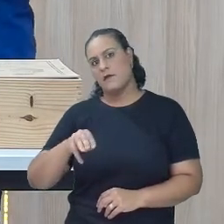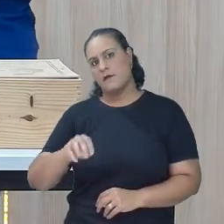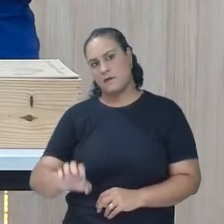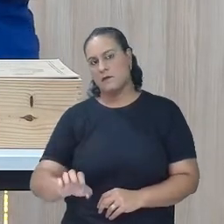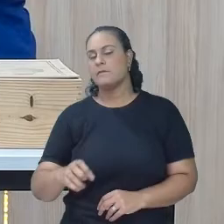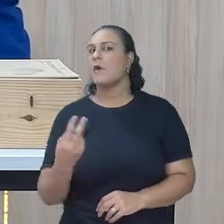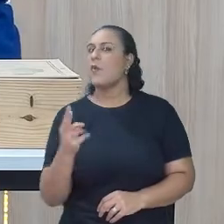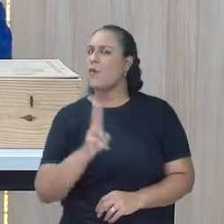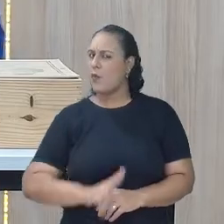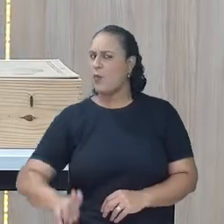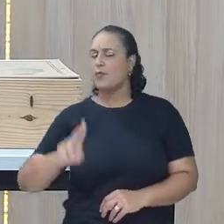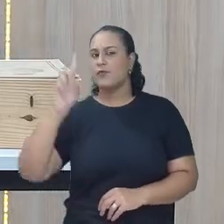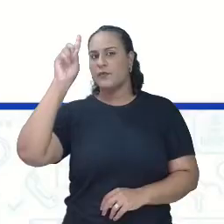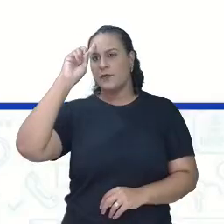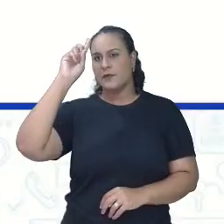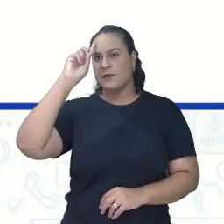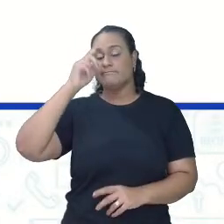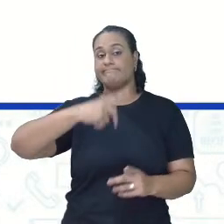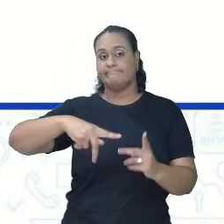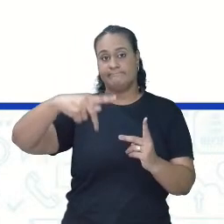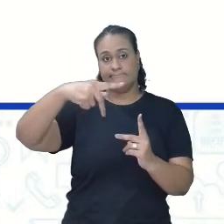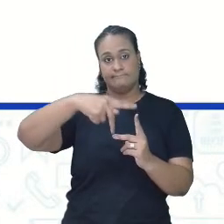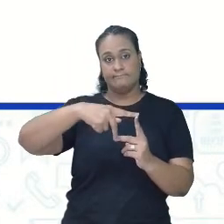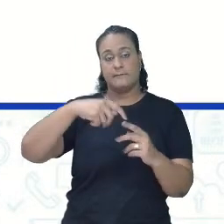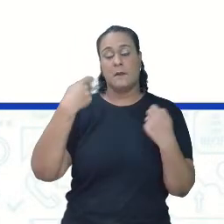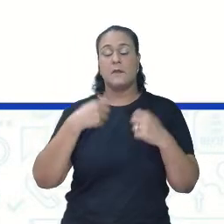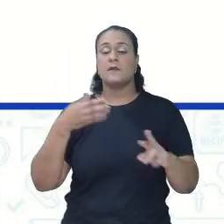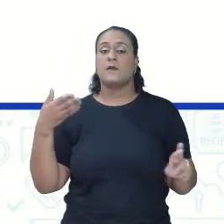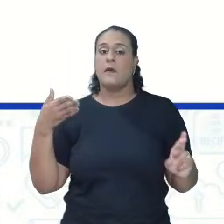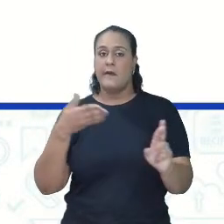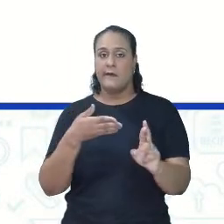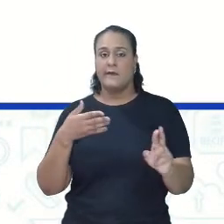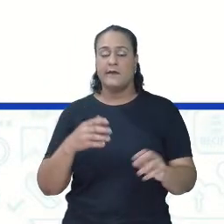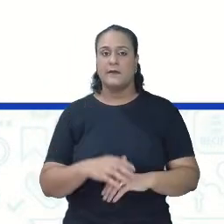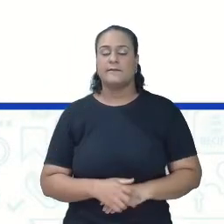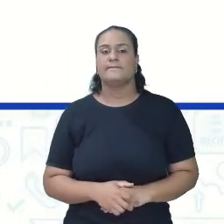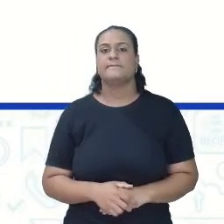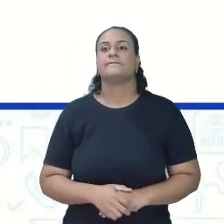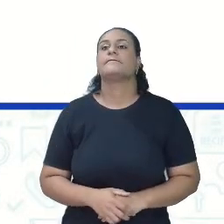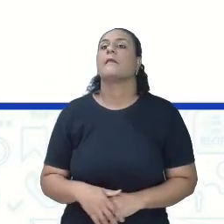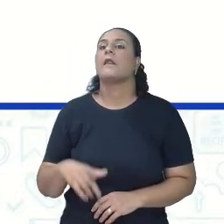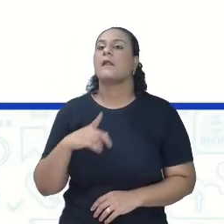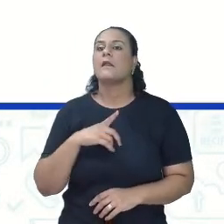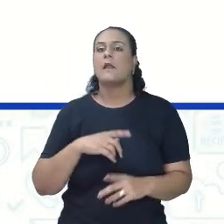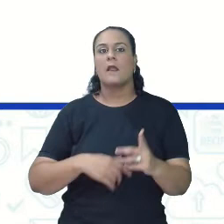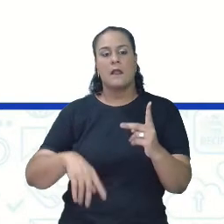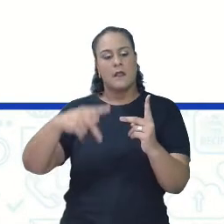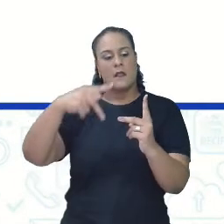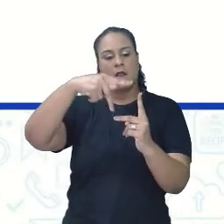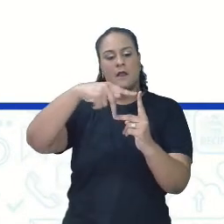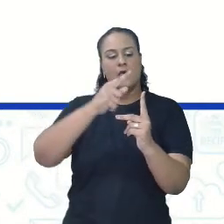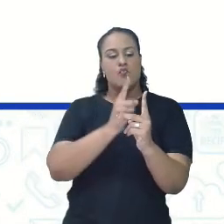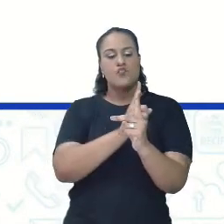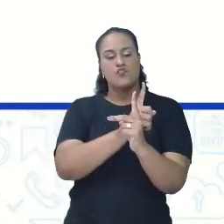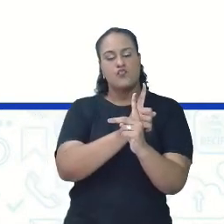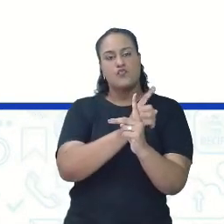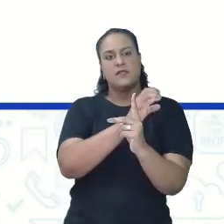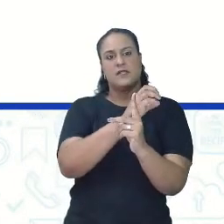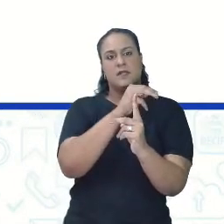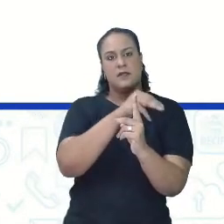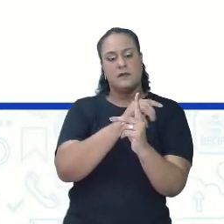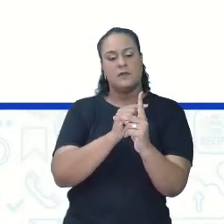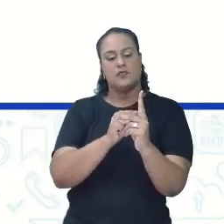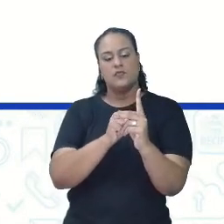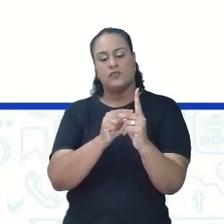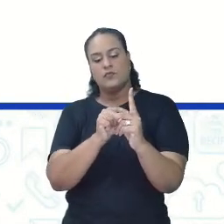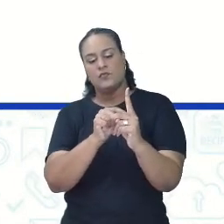E esse cubinho aí tem que ter uma referência. Esse cubinho aí tem 1 centímetro em cada lado, tá certo? E